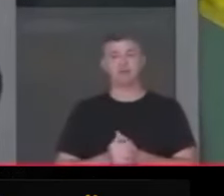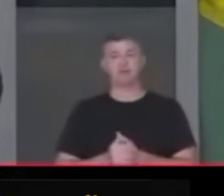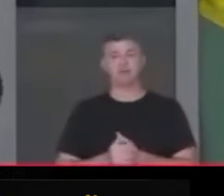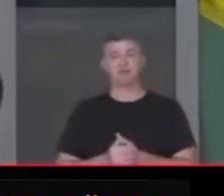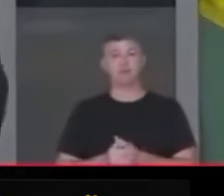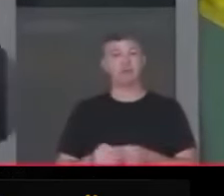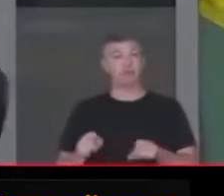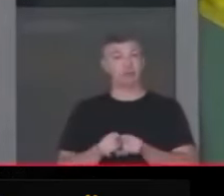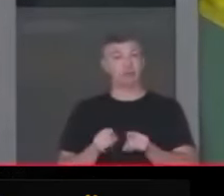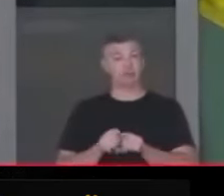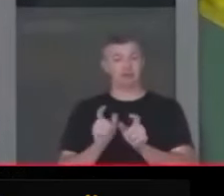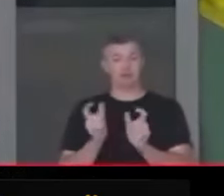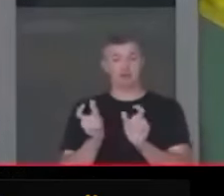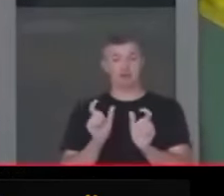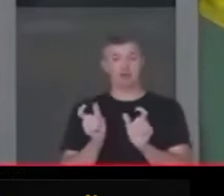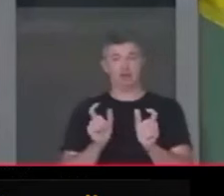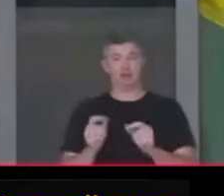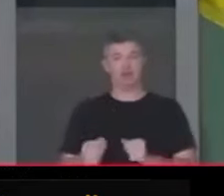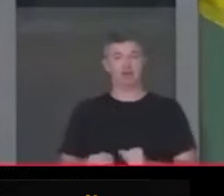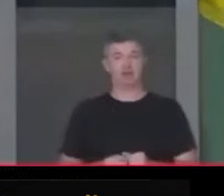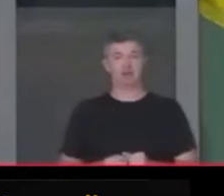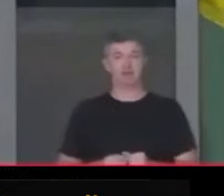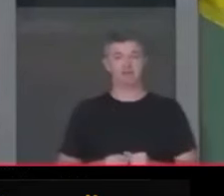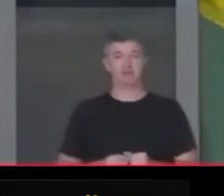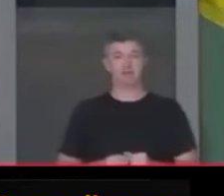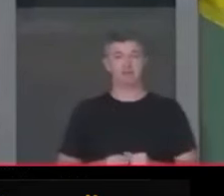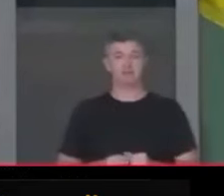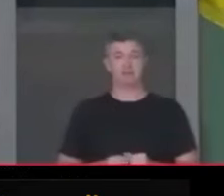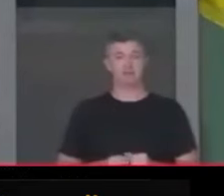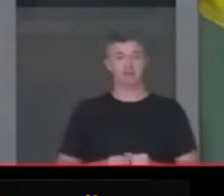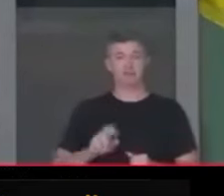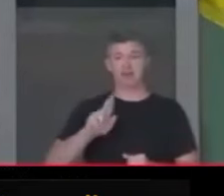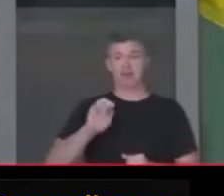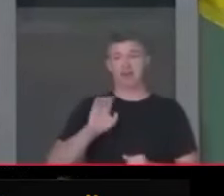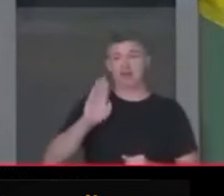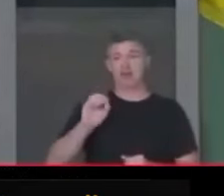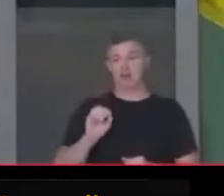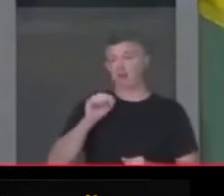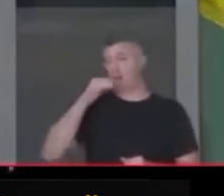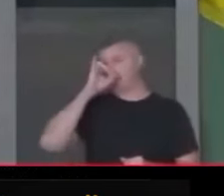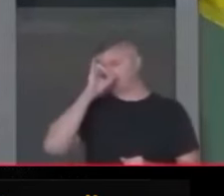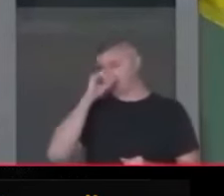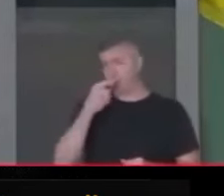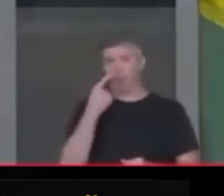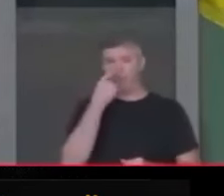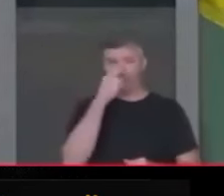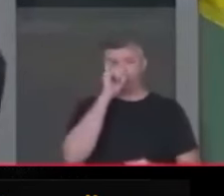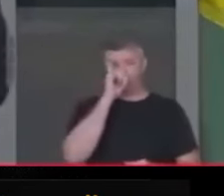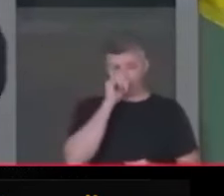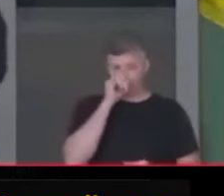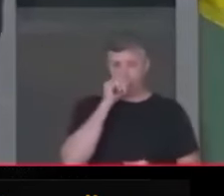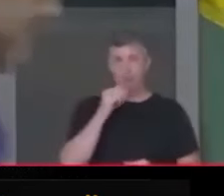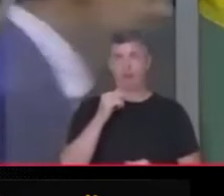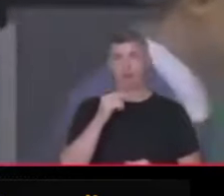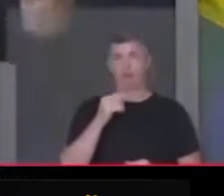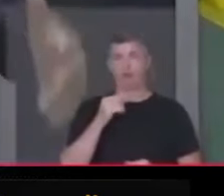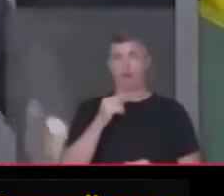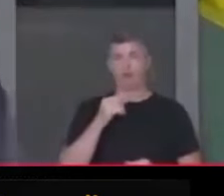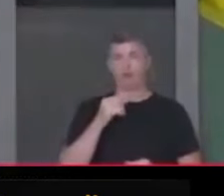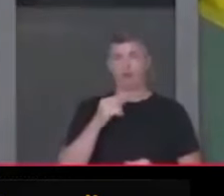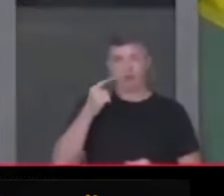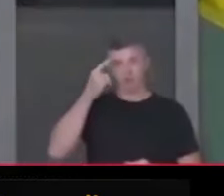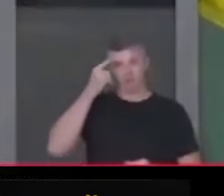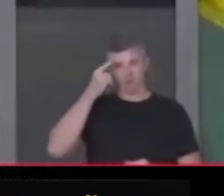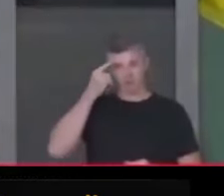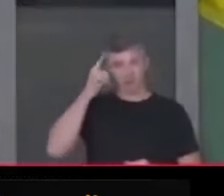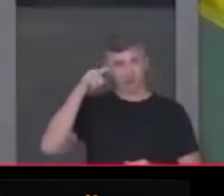Fez até um trocadilho, senhores deputados. Rabo de porco, focinho de porco, nariz de porco, levava tudo a crer